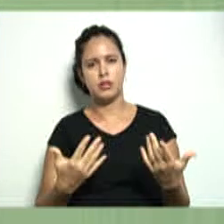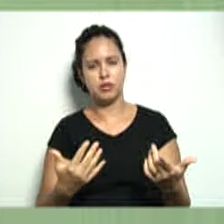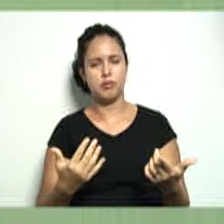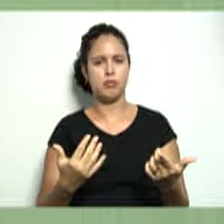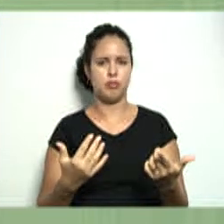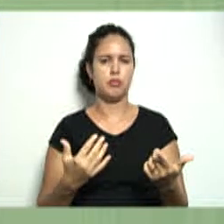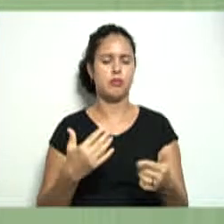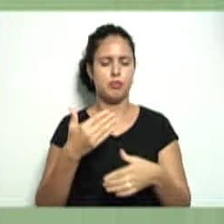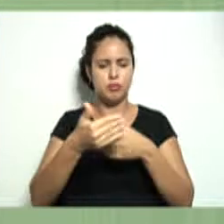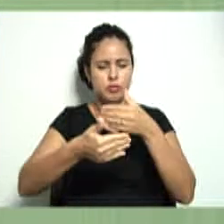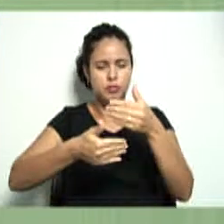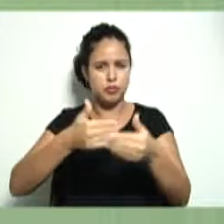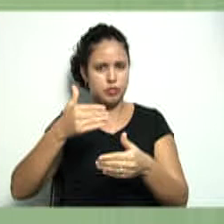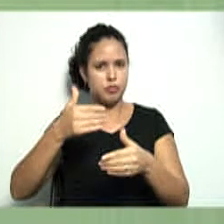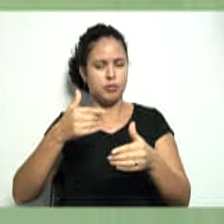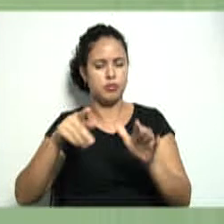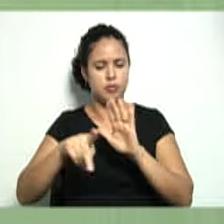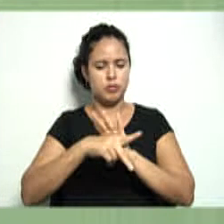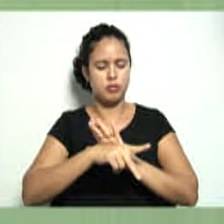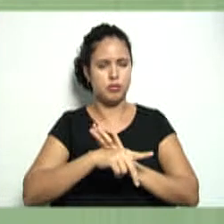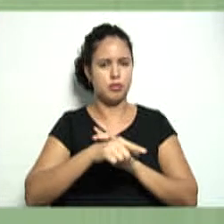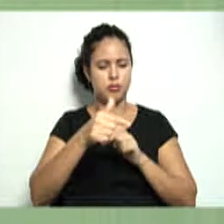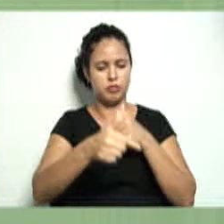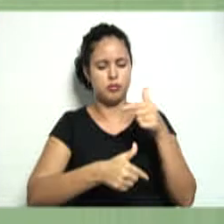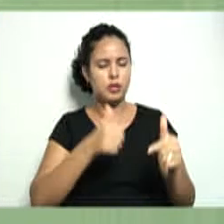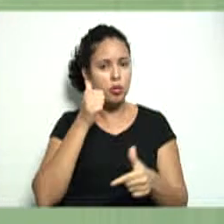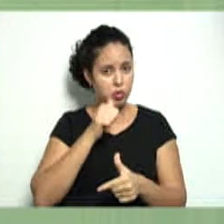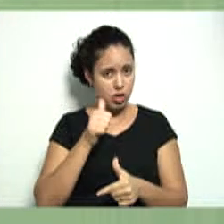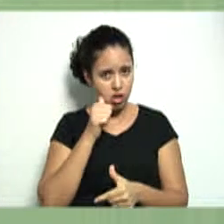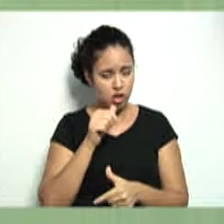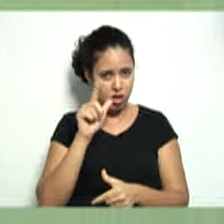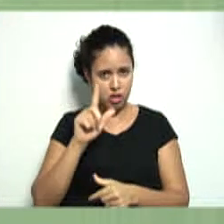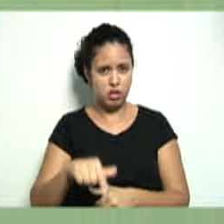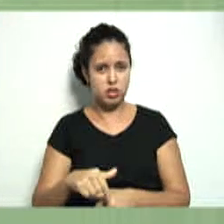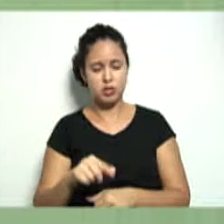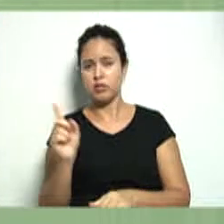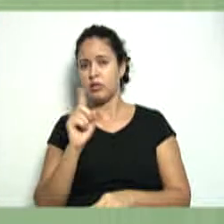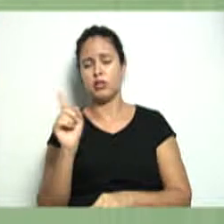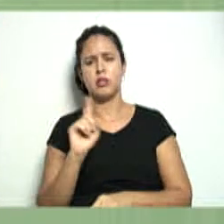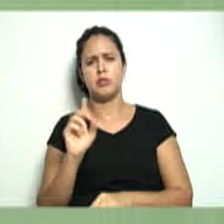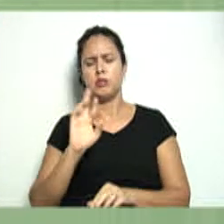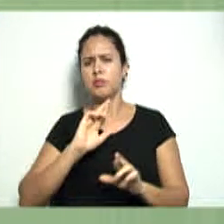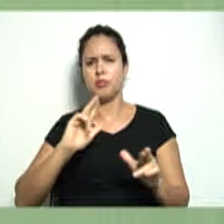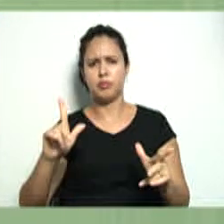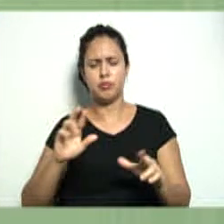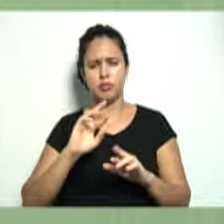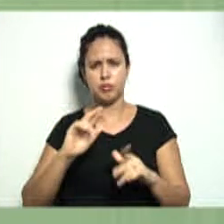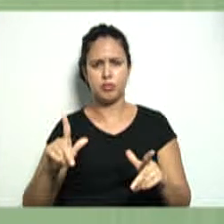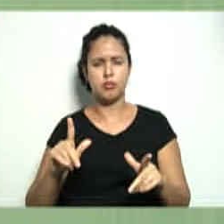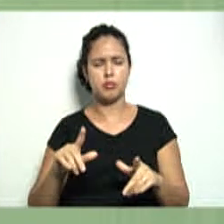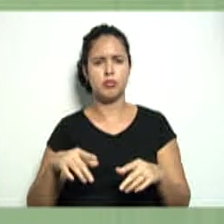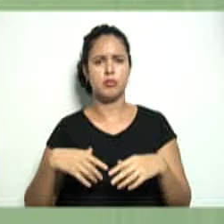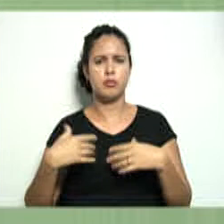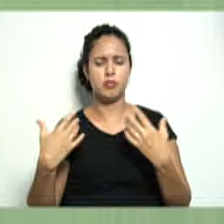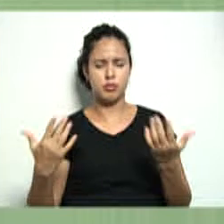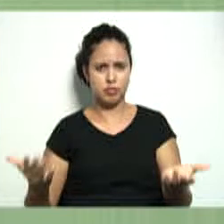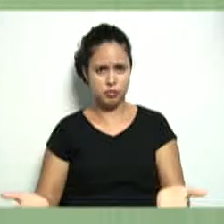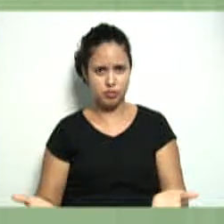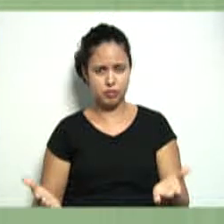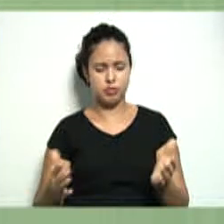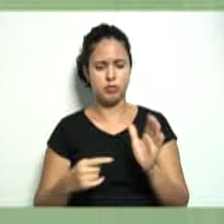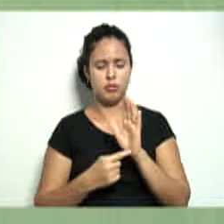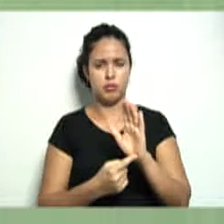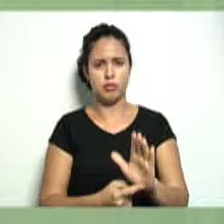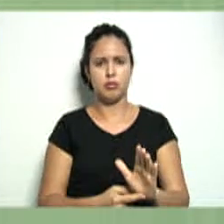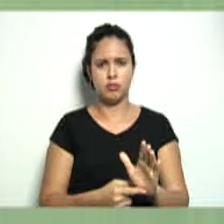mulher. Não tem nada a ver com o trabalho de mulher. Esse aqui, o modo de produção